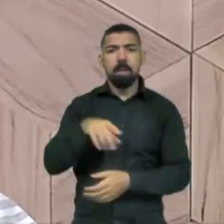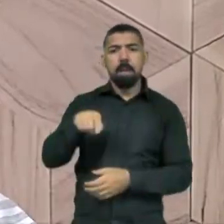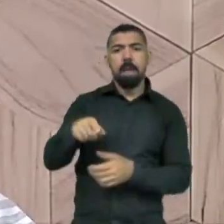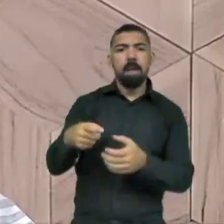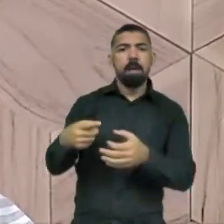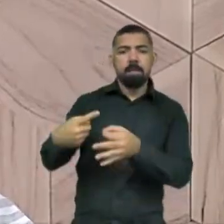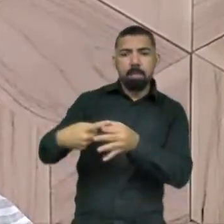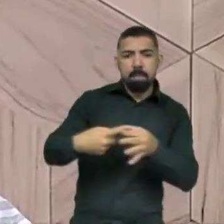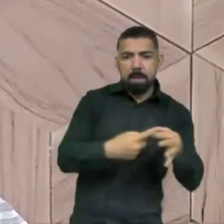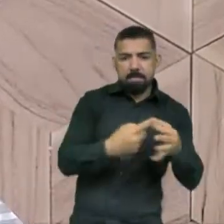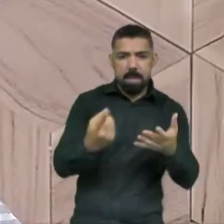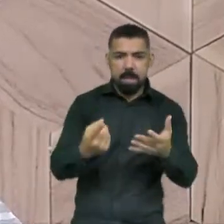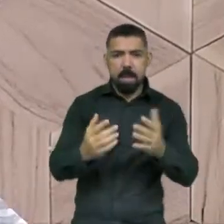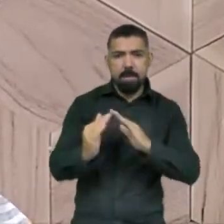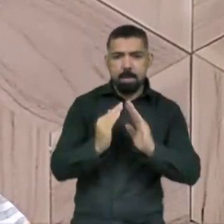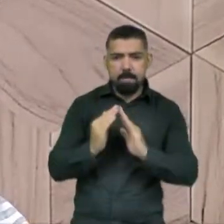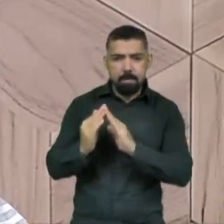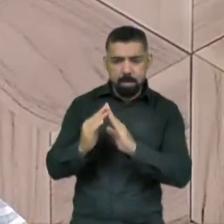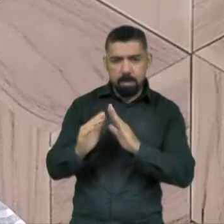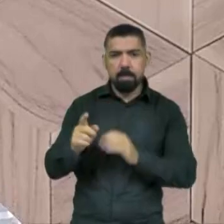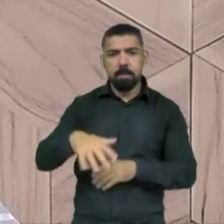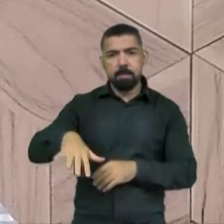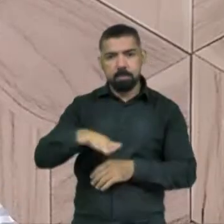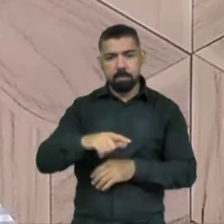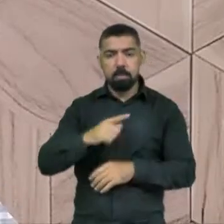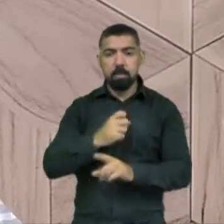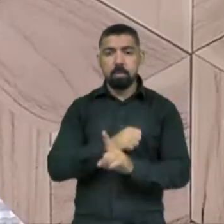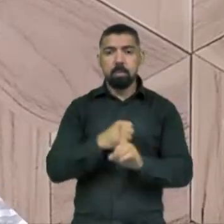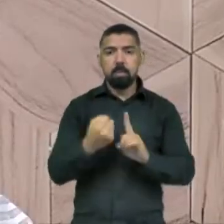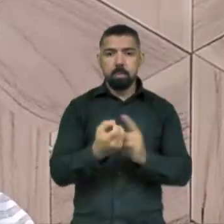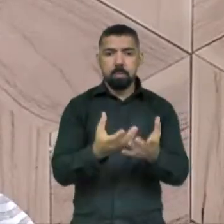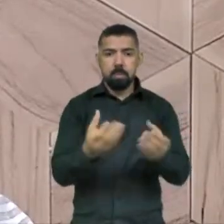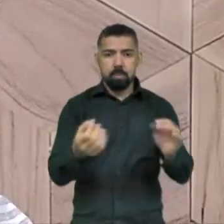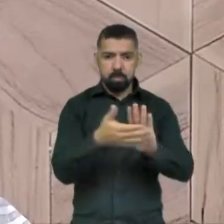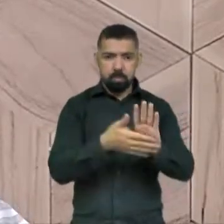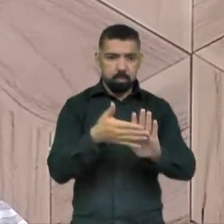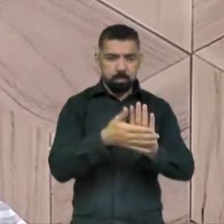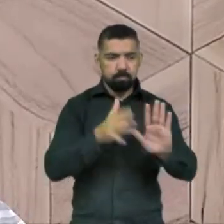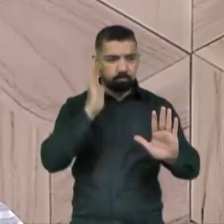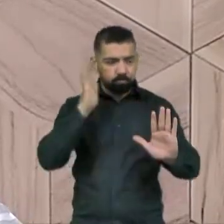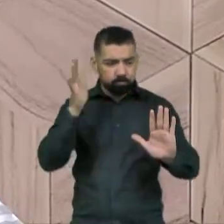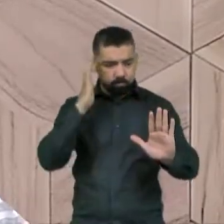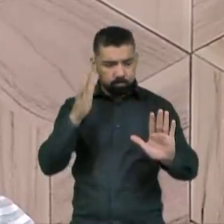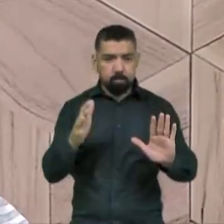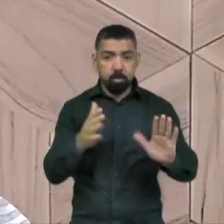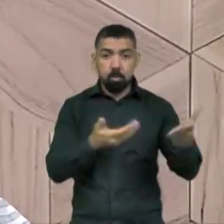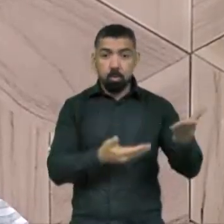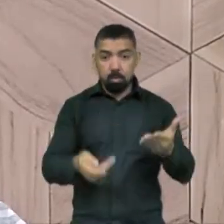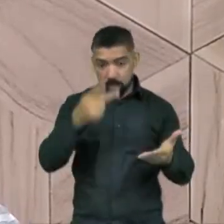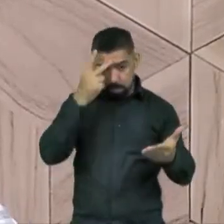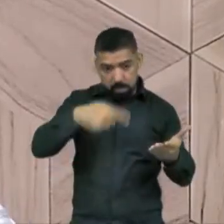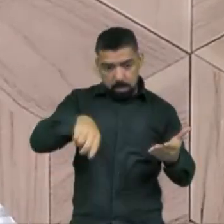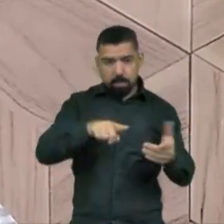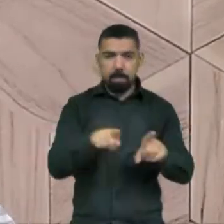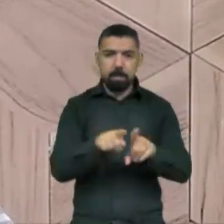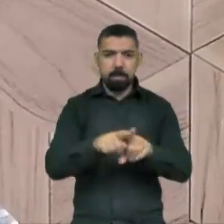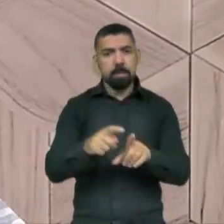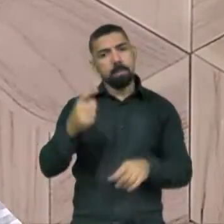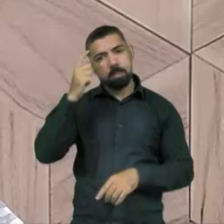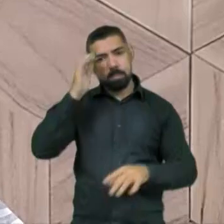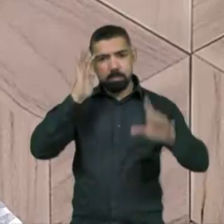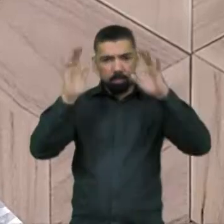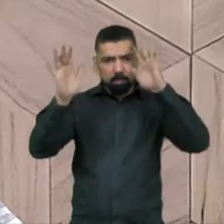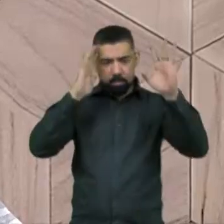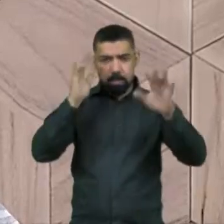periferias da vida. Nós temos uma pegada social de muitos textos reflexivos, convidando as pessoas a refletir. Cenas como a